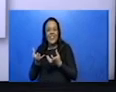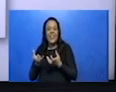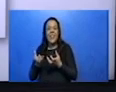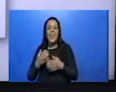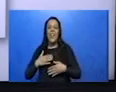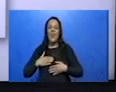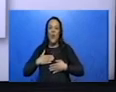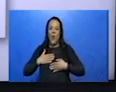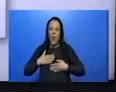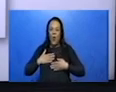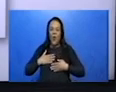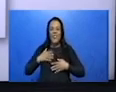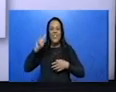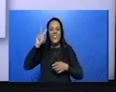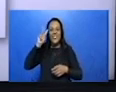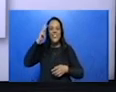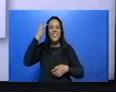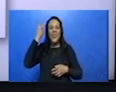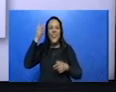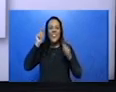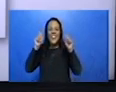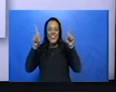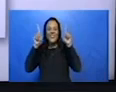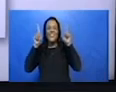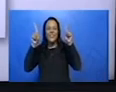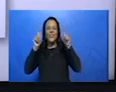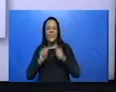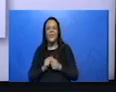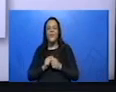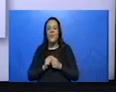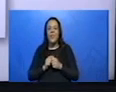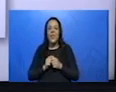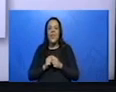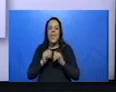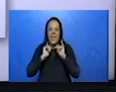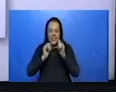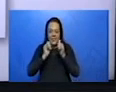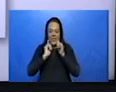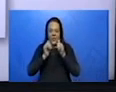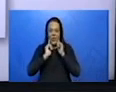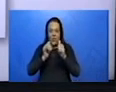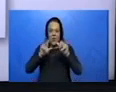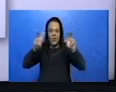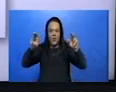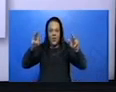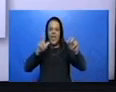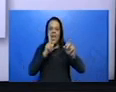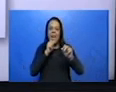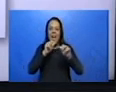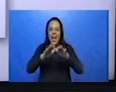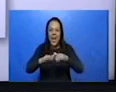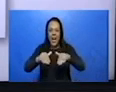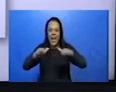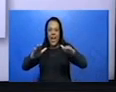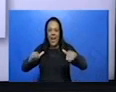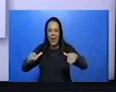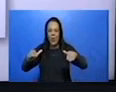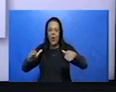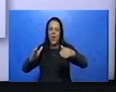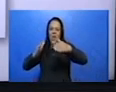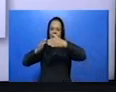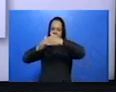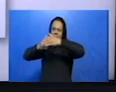histórias de aventura. Essa narrativa percorre 20 mil léguas marinas, que é o nome da história, atravessando os oceanos